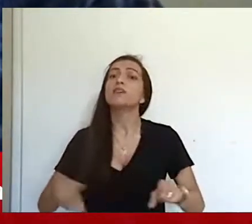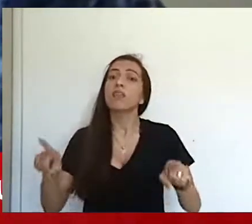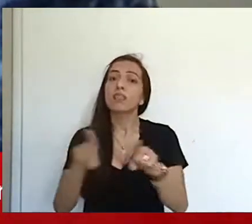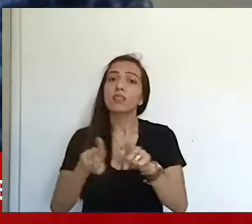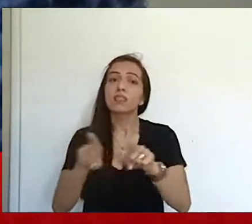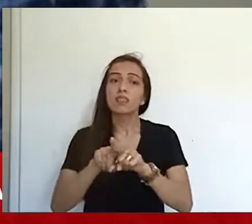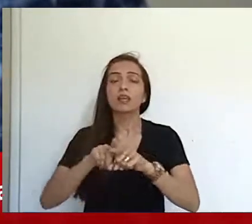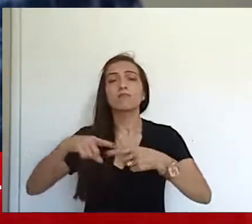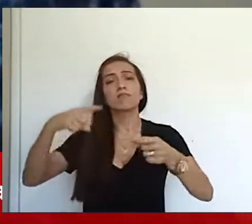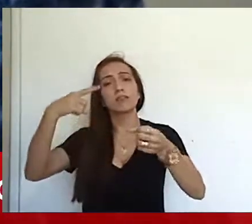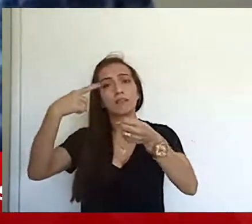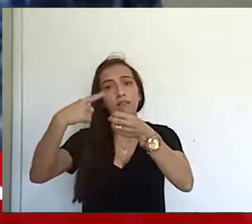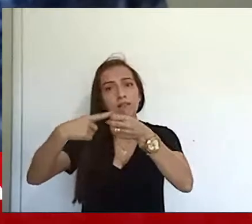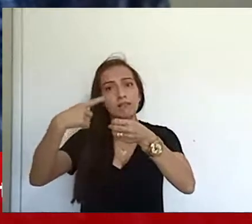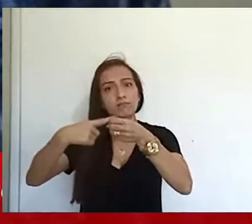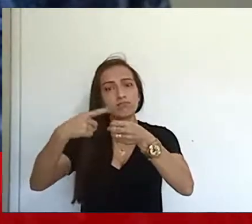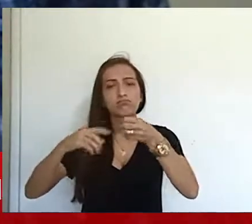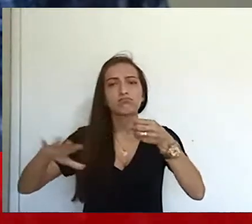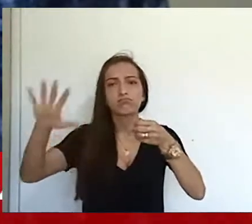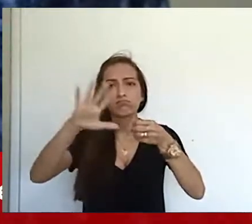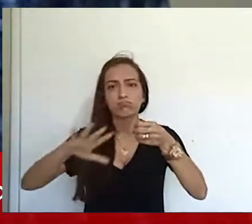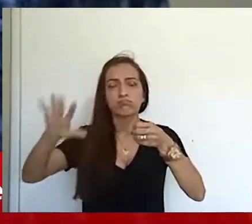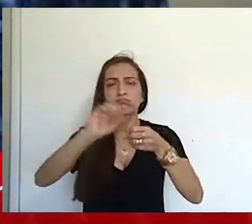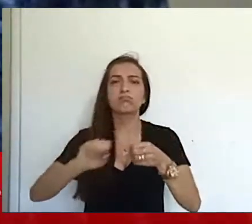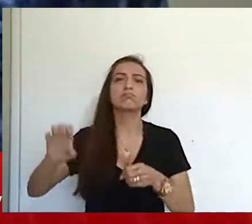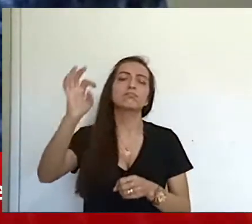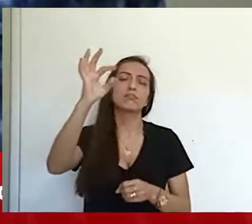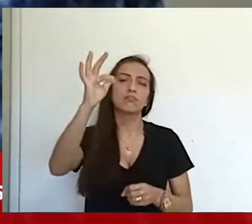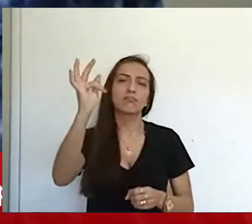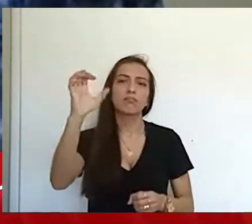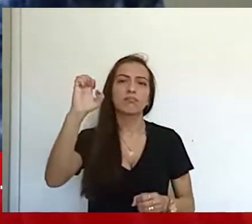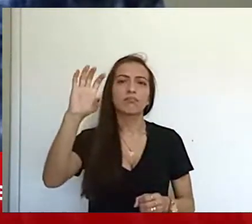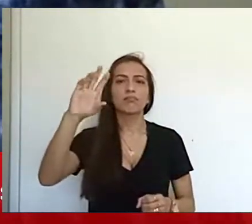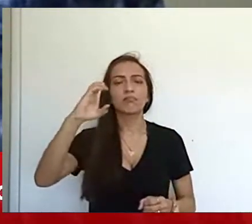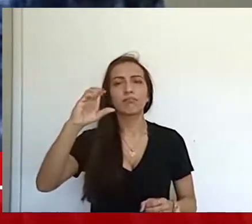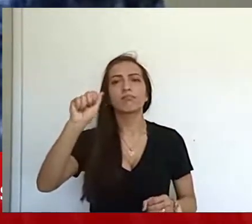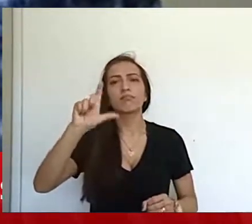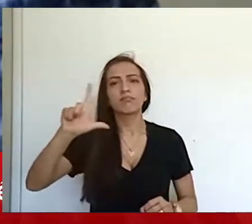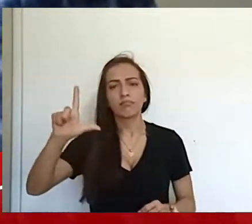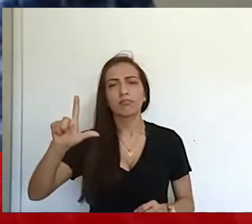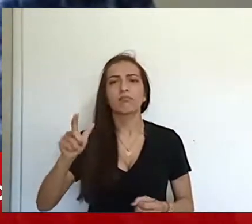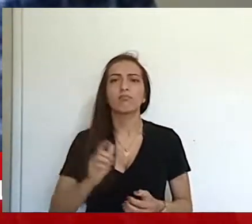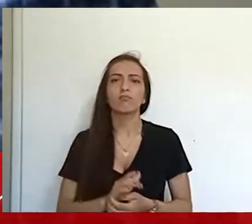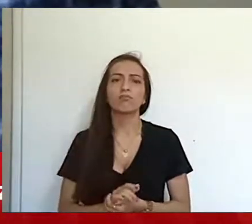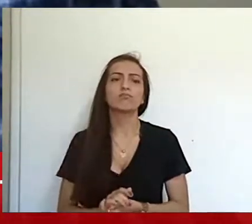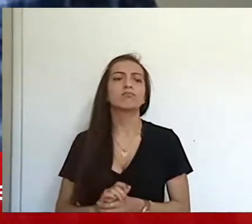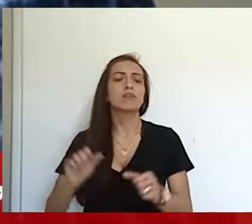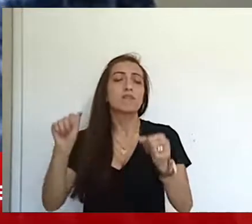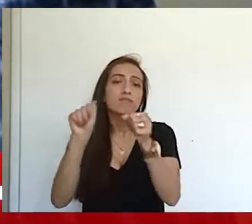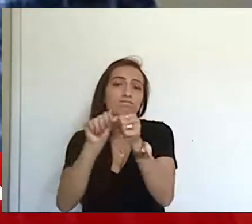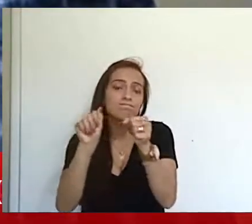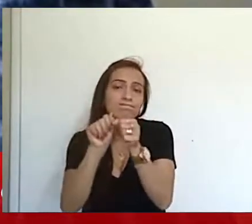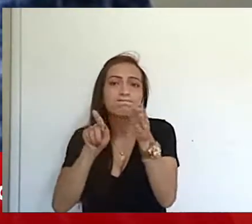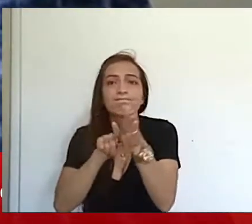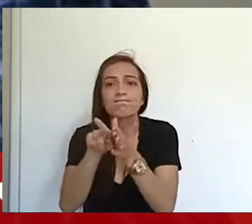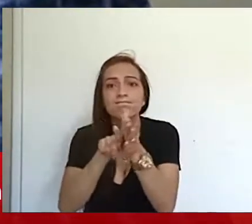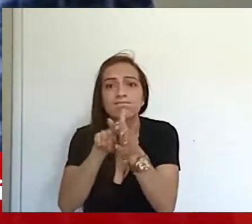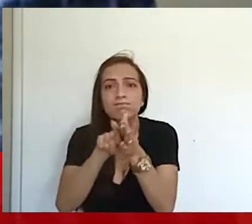Então a gente tem esse público, né? E nesse público a gente fez um diagnóstico e a gente sondou